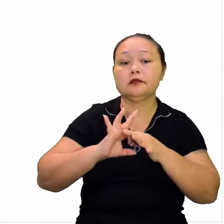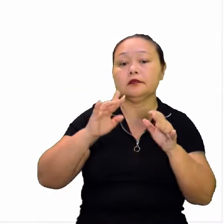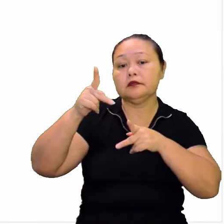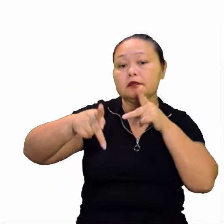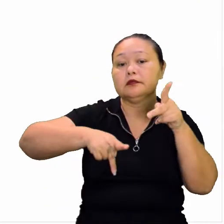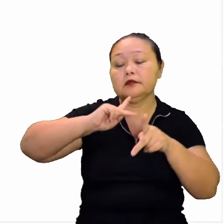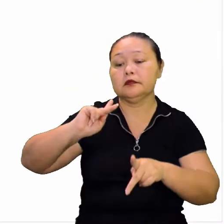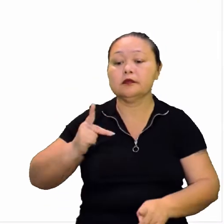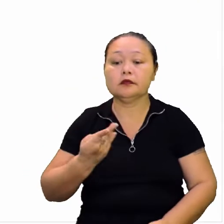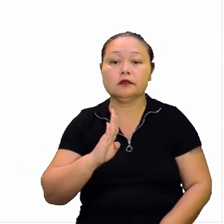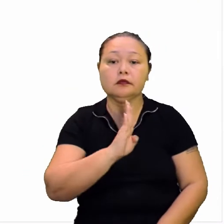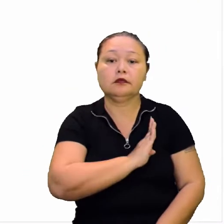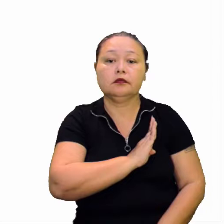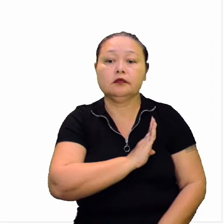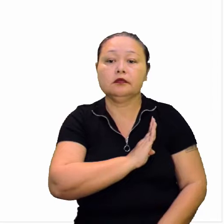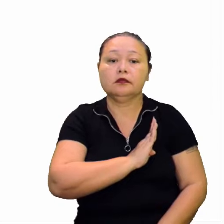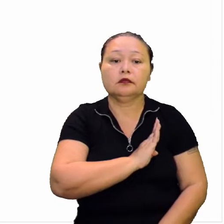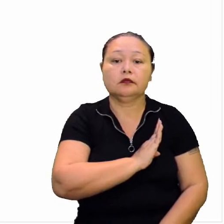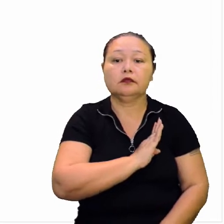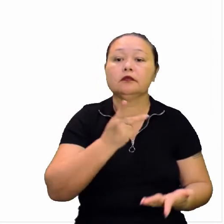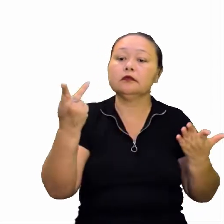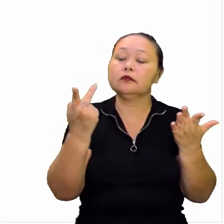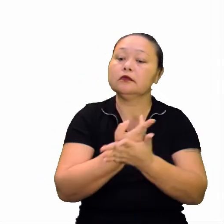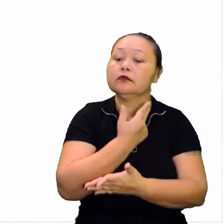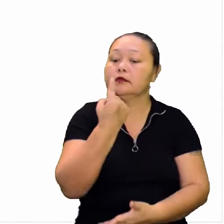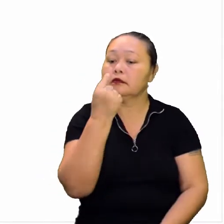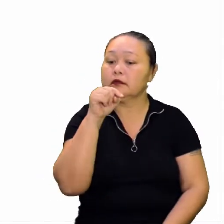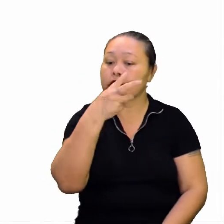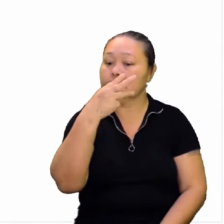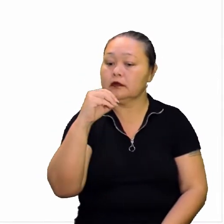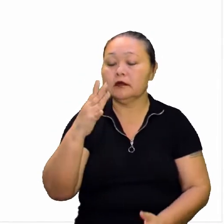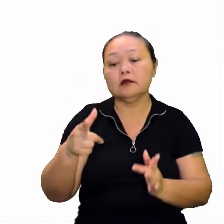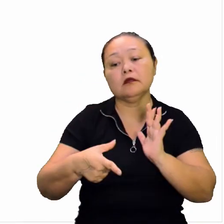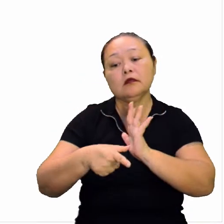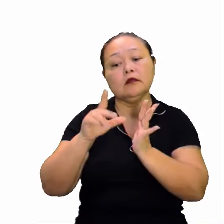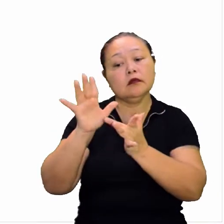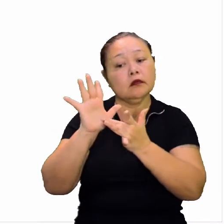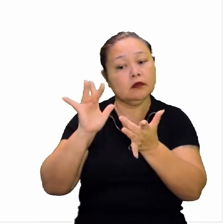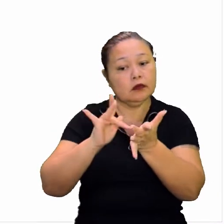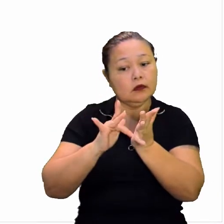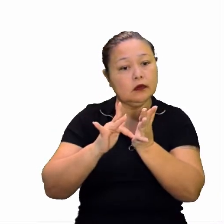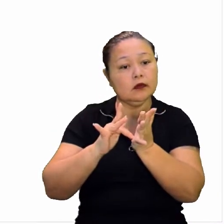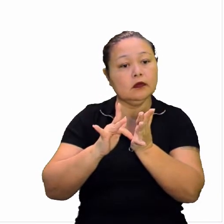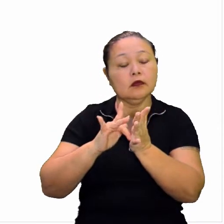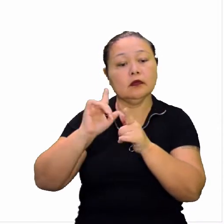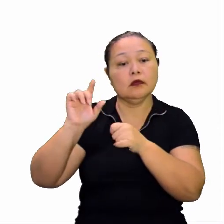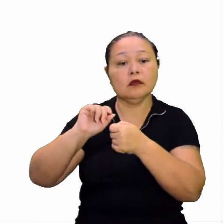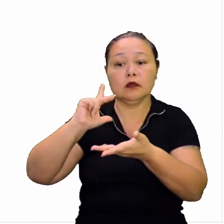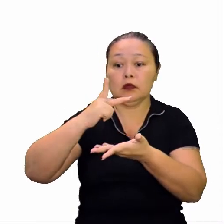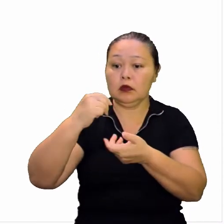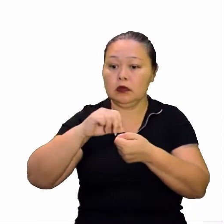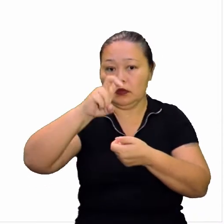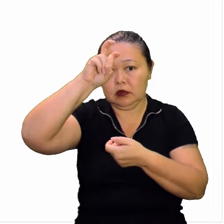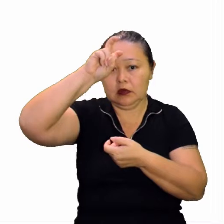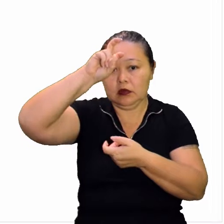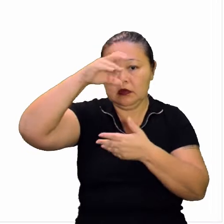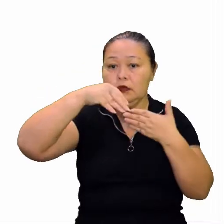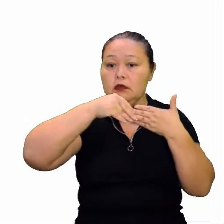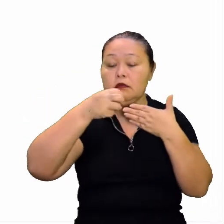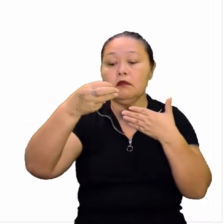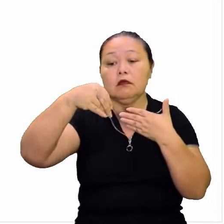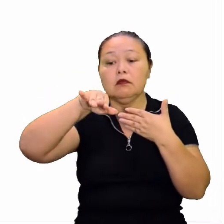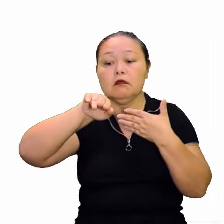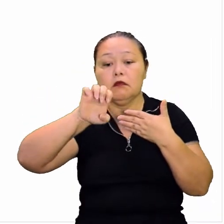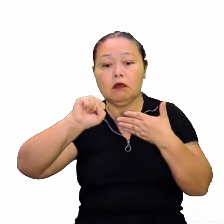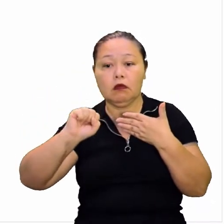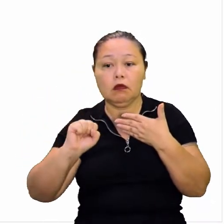por exemplo, vai ocorrer no ano de 1300 a.C. A fuga do Egito ela vai ser comandada por